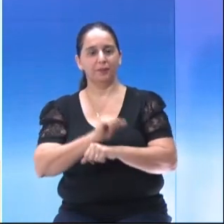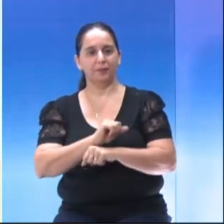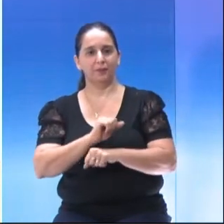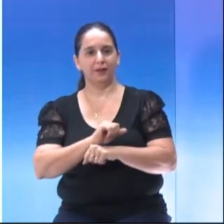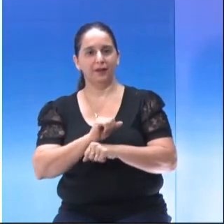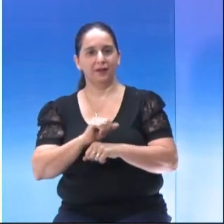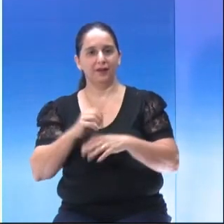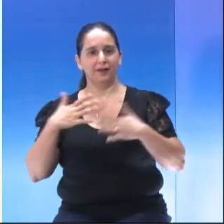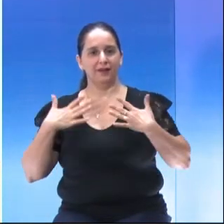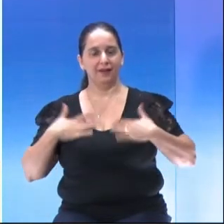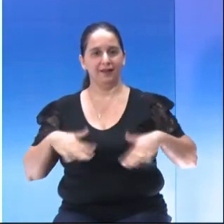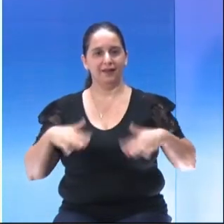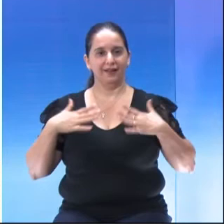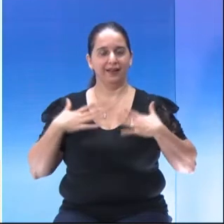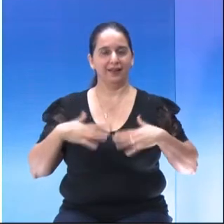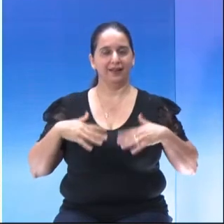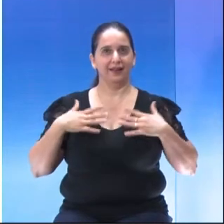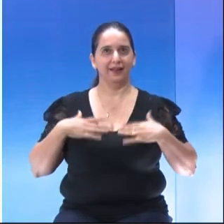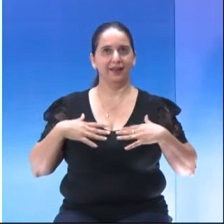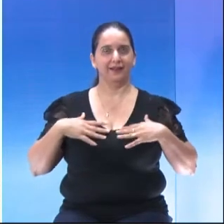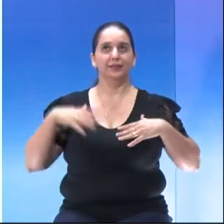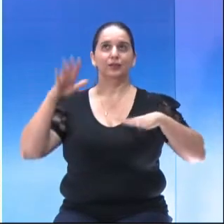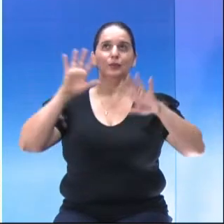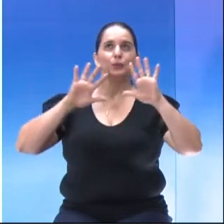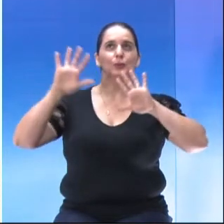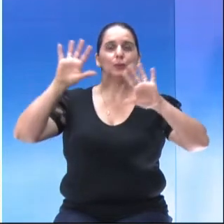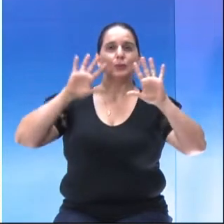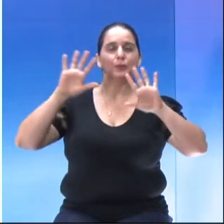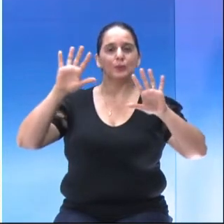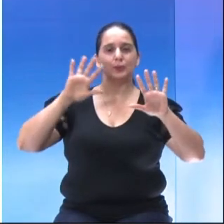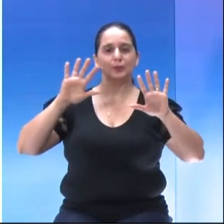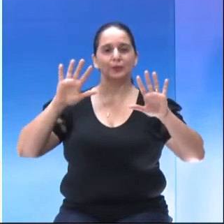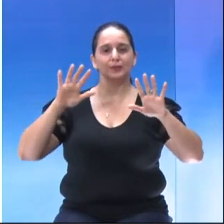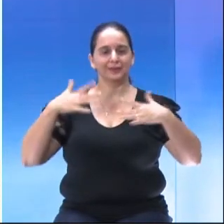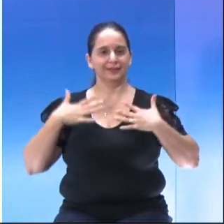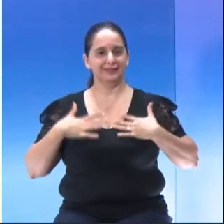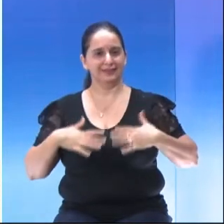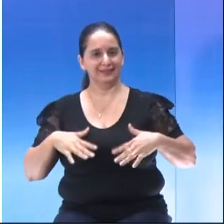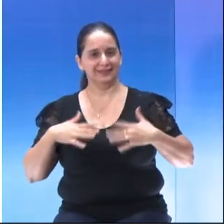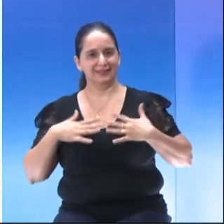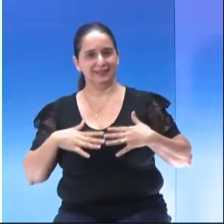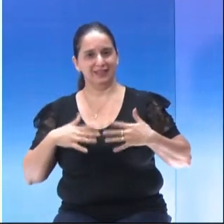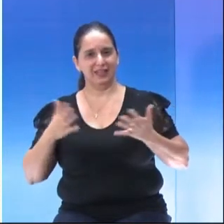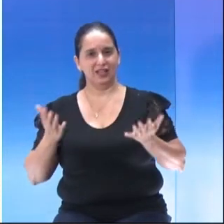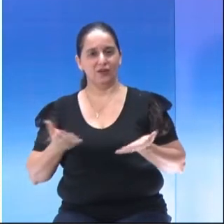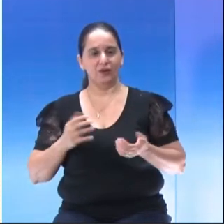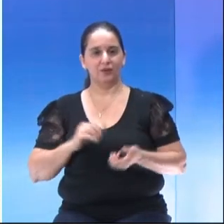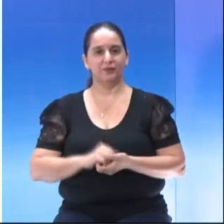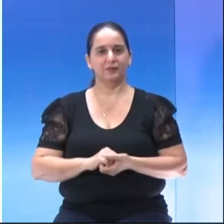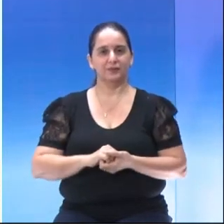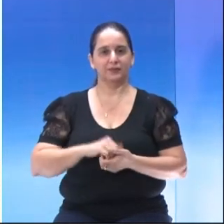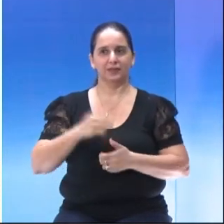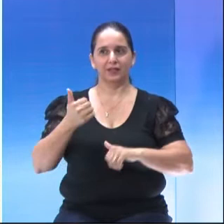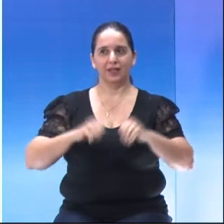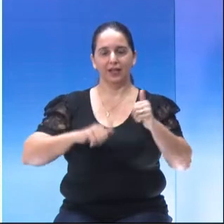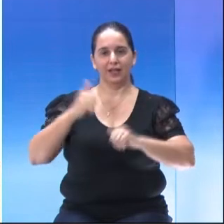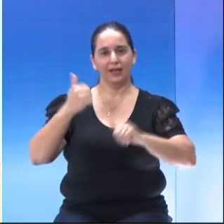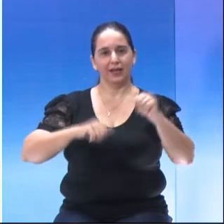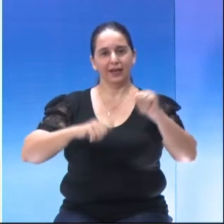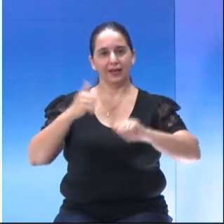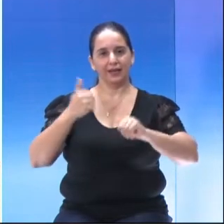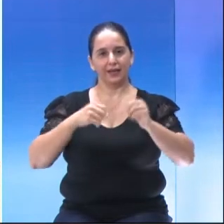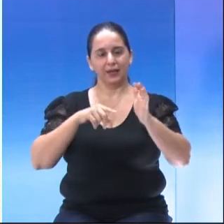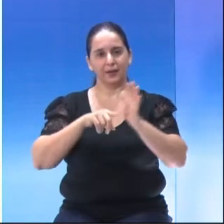uma desanuviada na cabeça. Fique com calma agora. Agora nós vamos analisar algumas